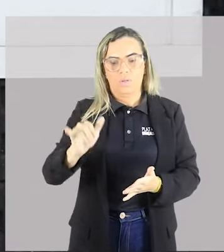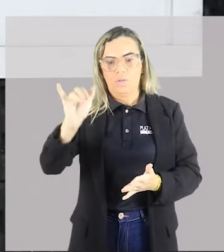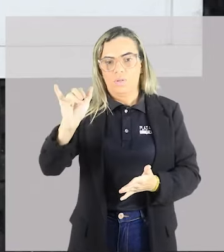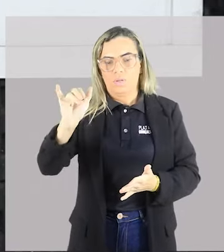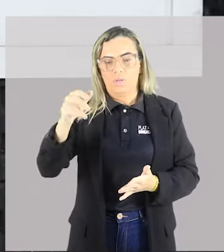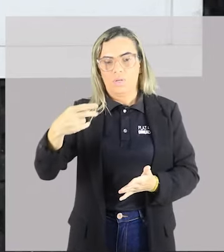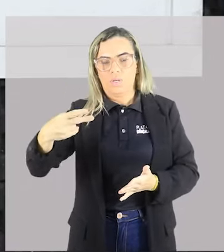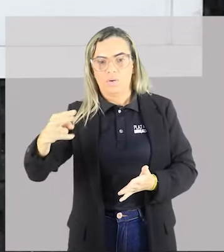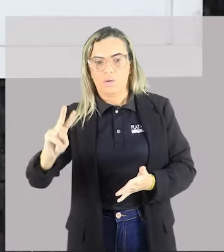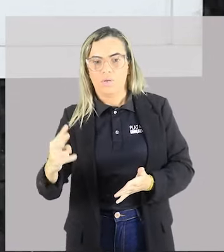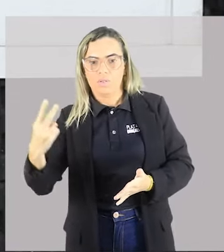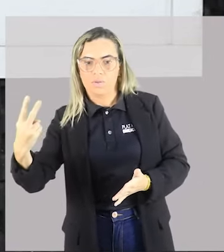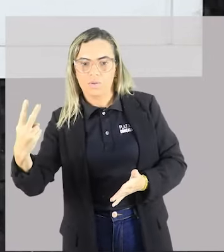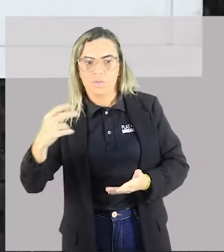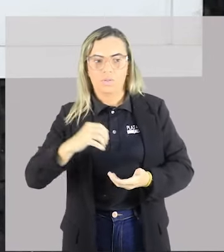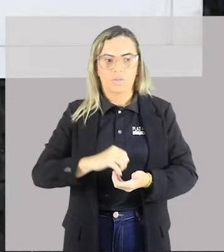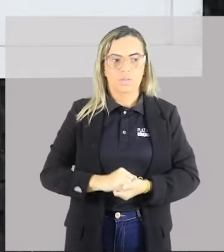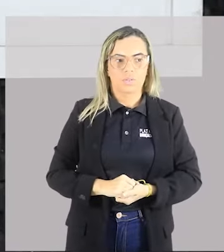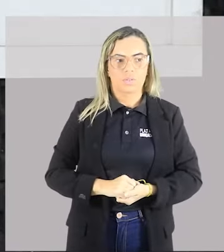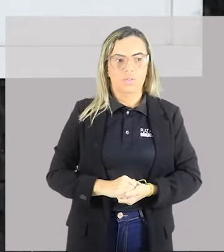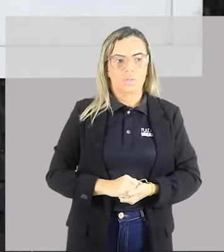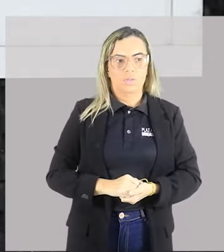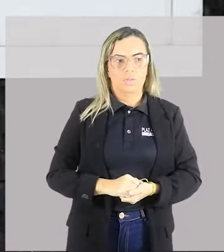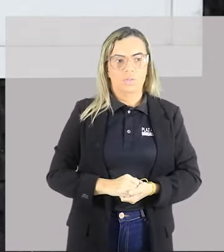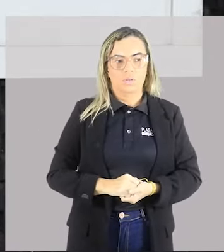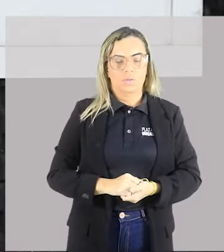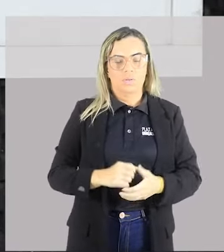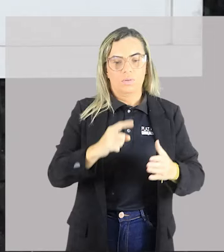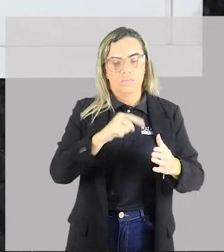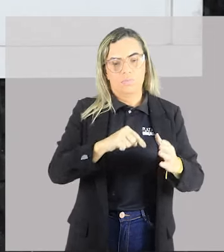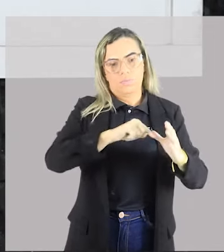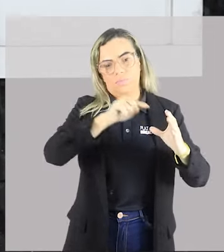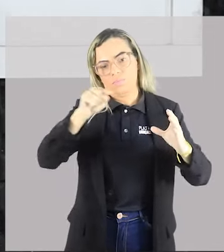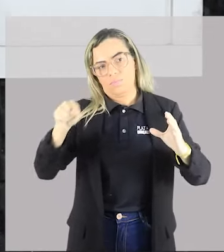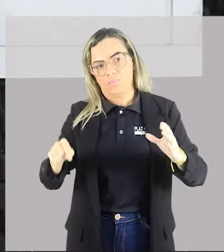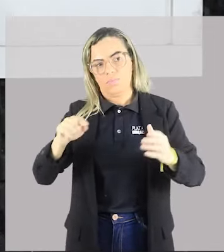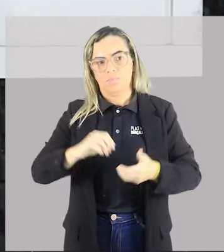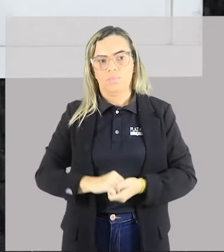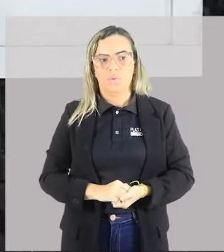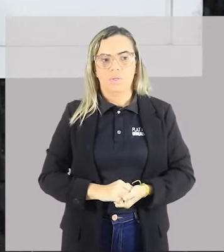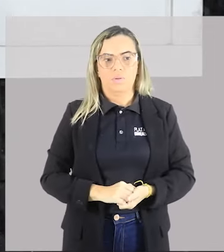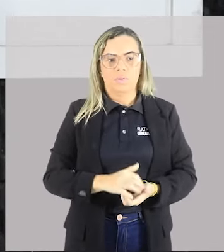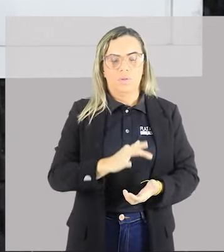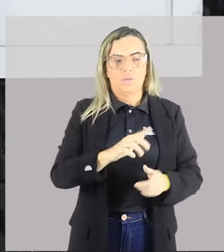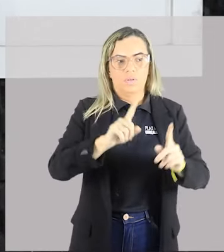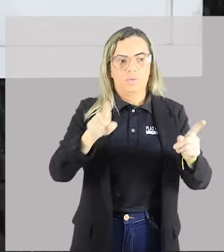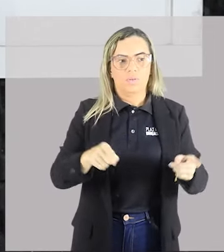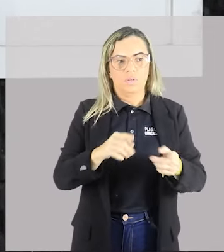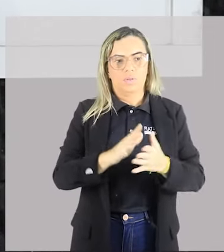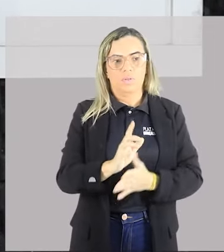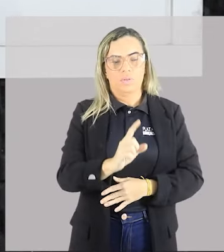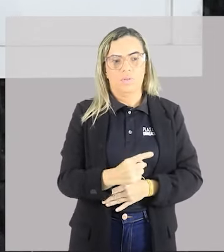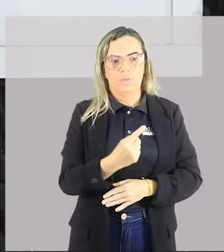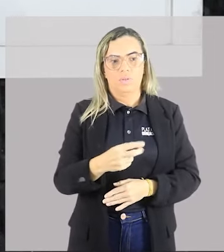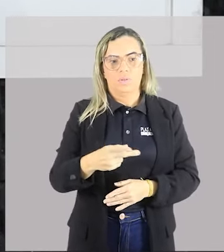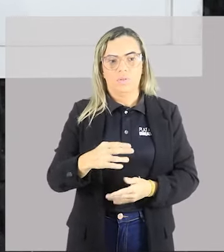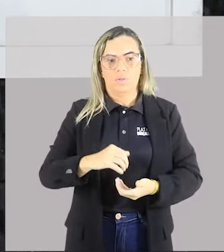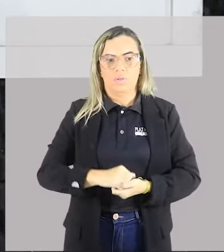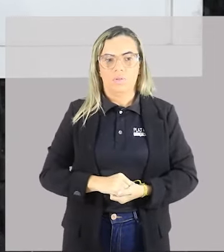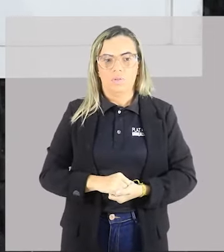iG 2 certo vamos agora pelo f de1 -